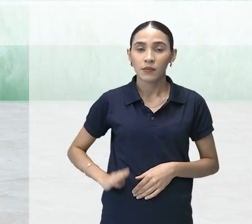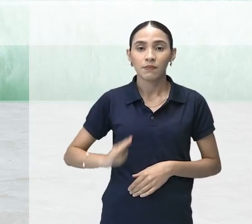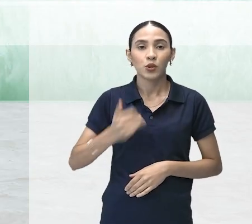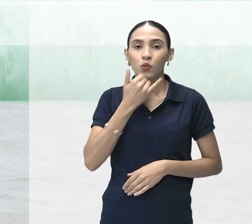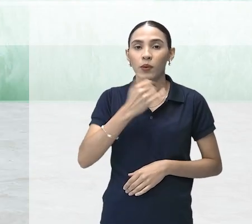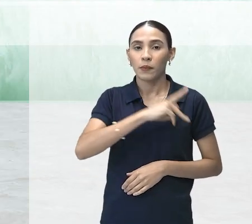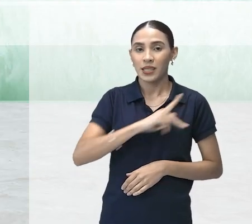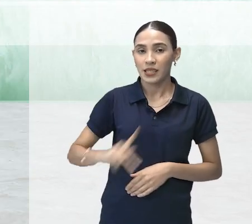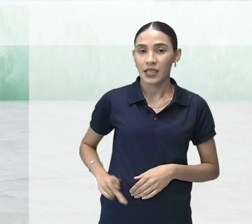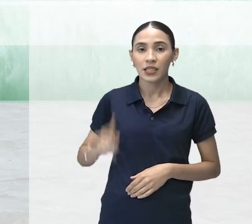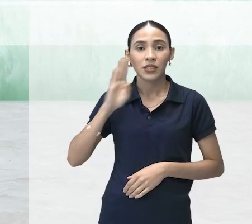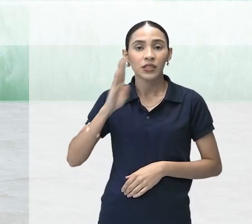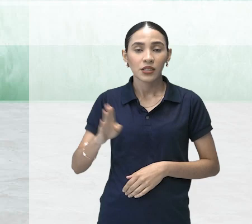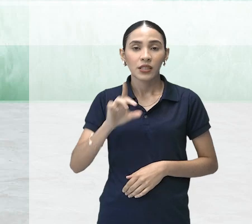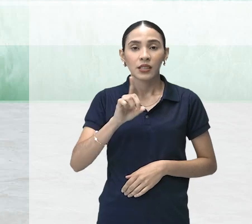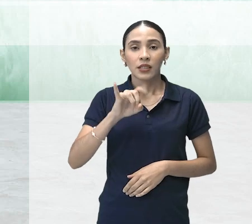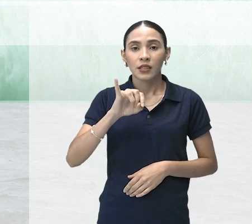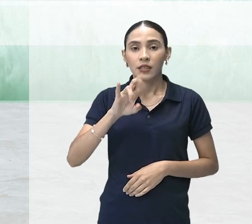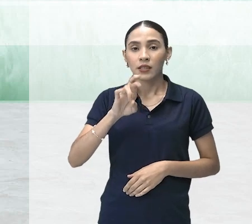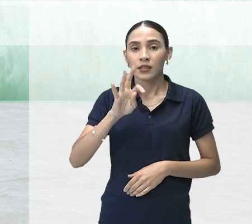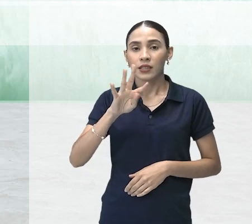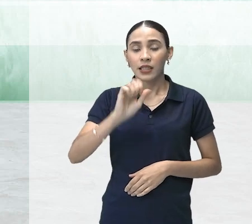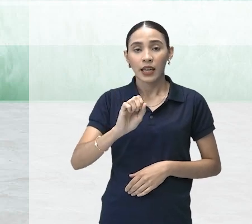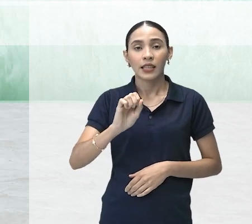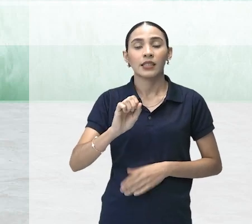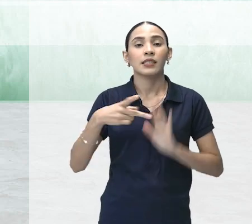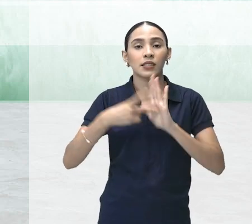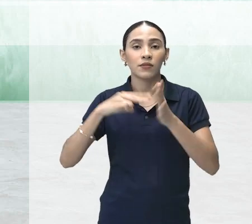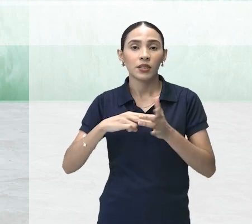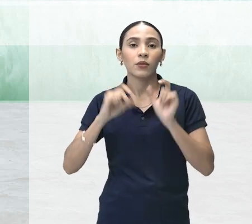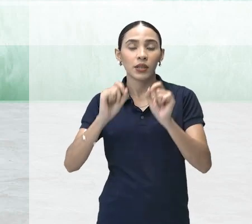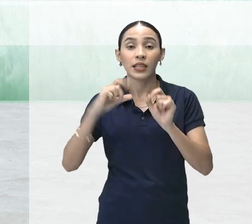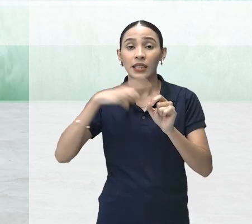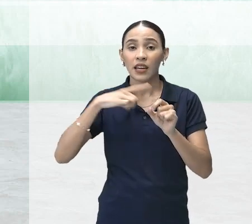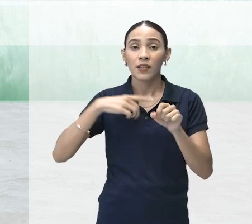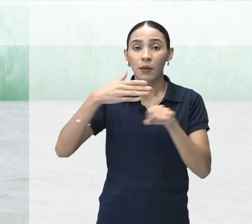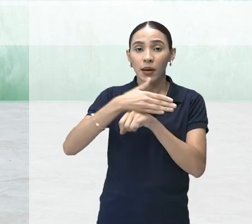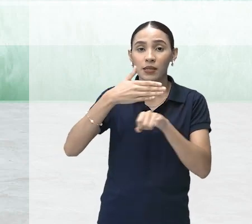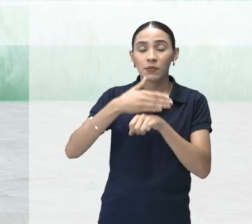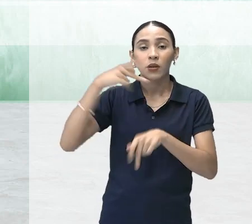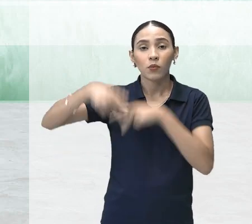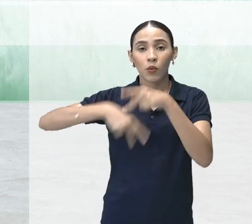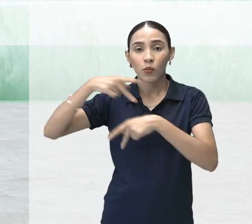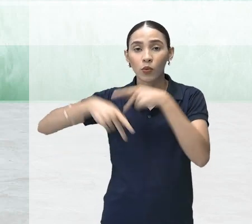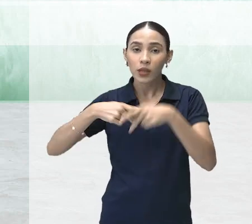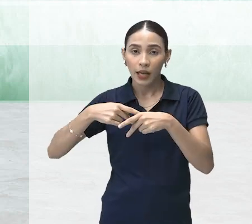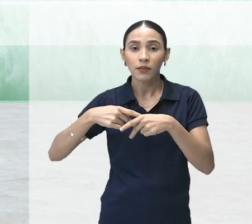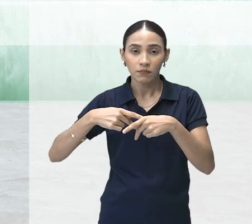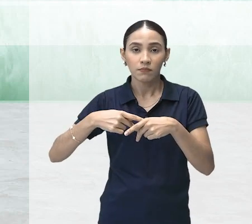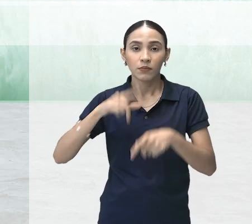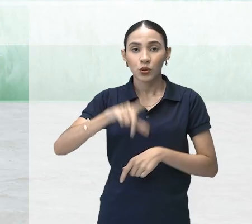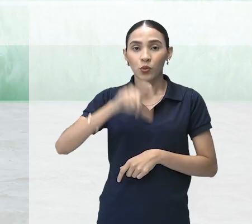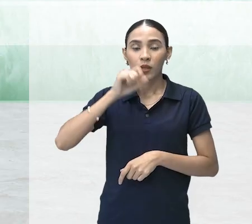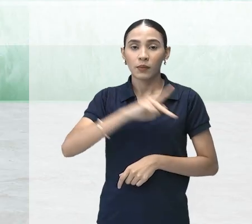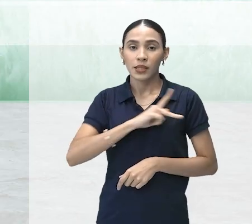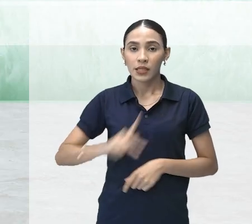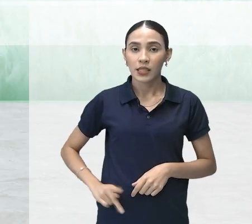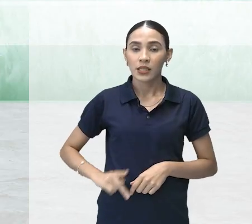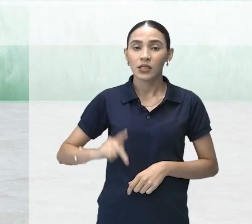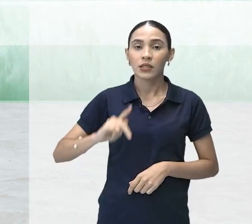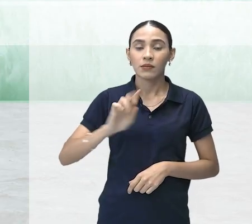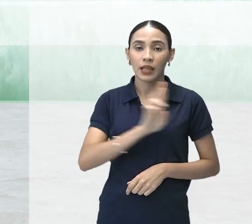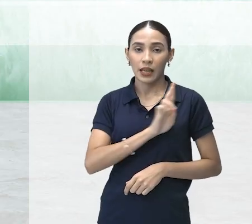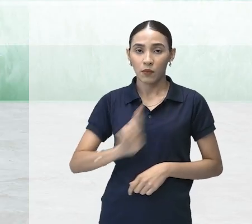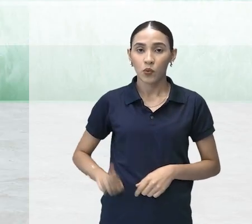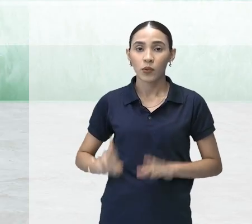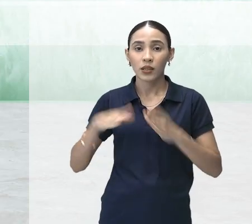com a participação popular, em que houve ali a escolha do presidente da República. Então, os principais